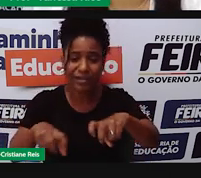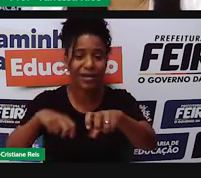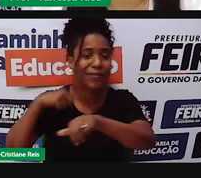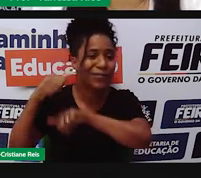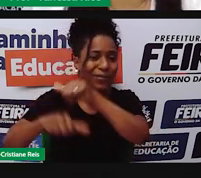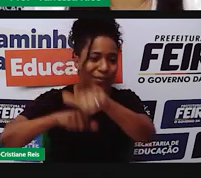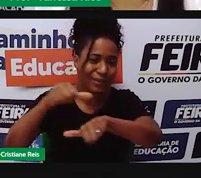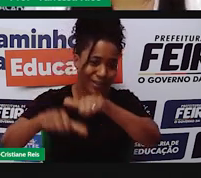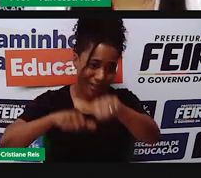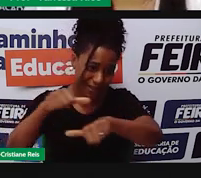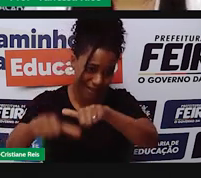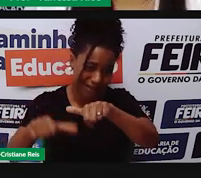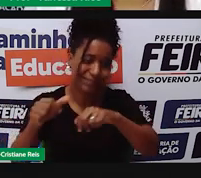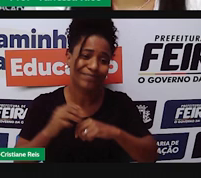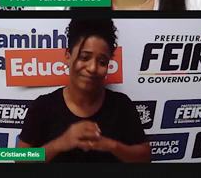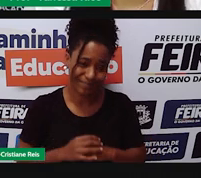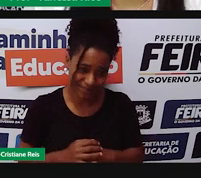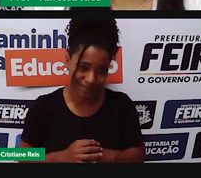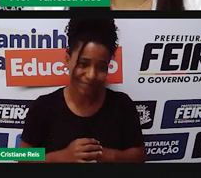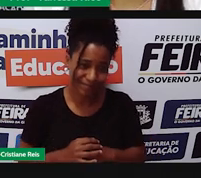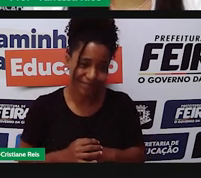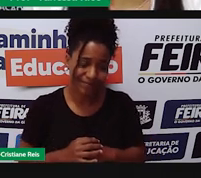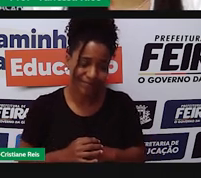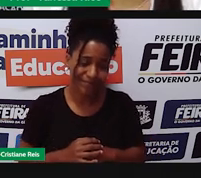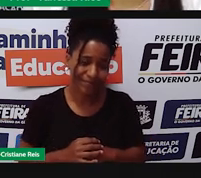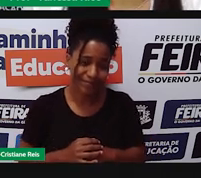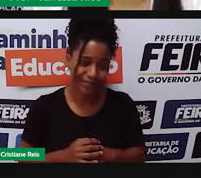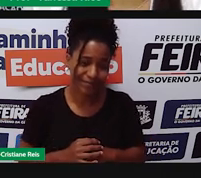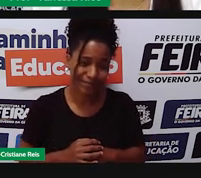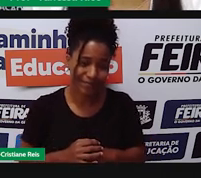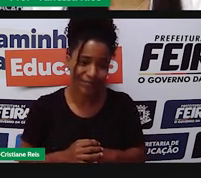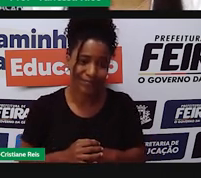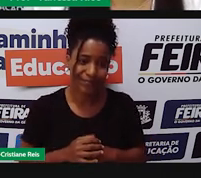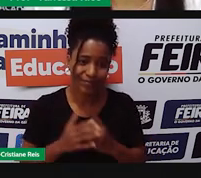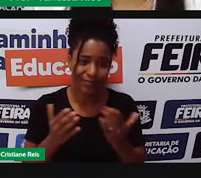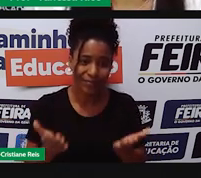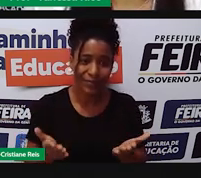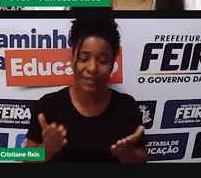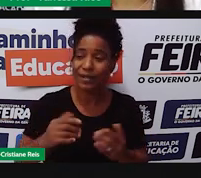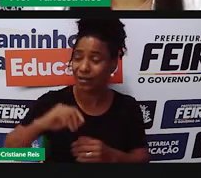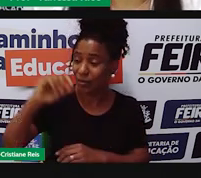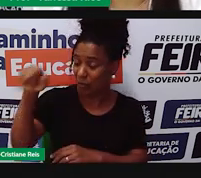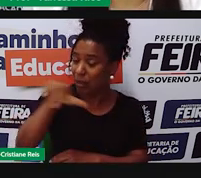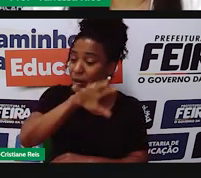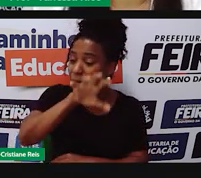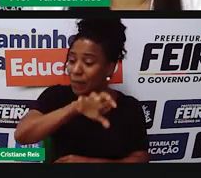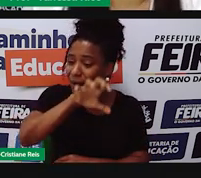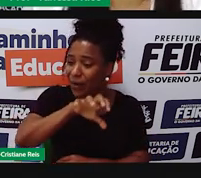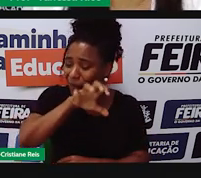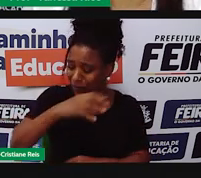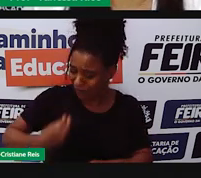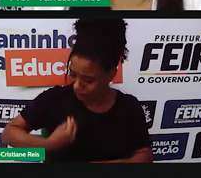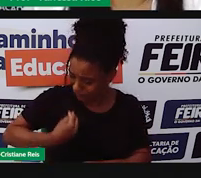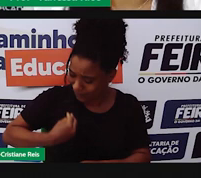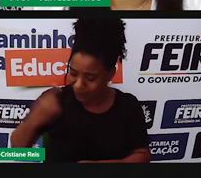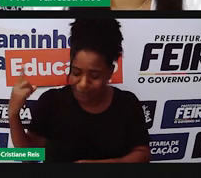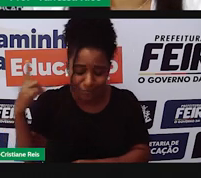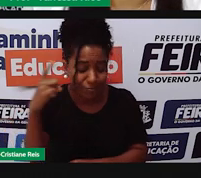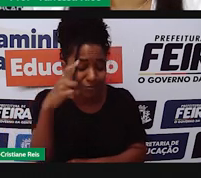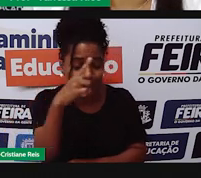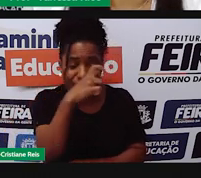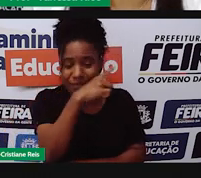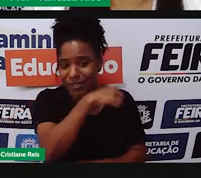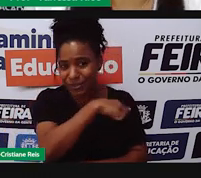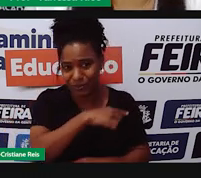que poderiam influenciar aí, no processo de sobrevivência, fazendo com que muitos animais